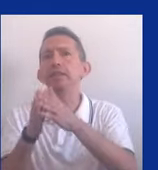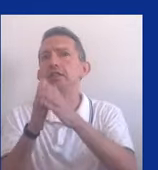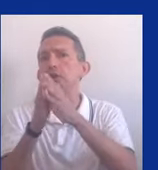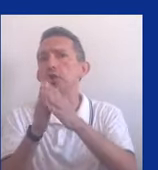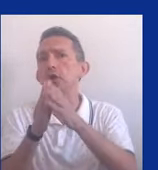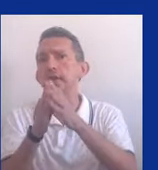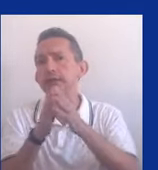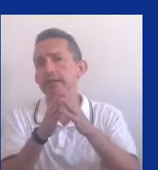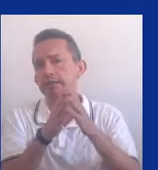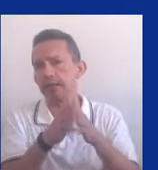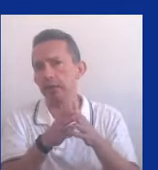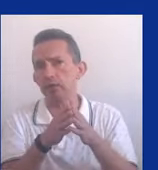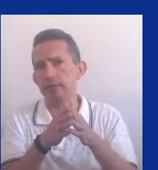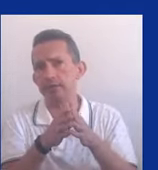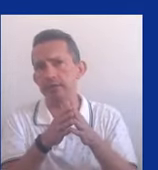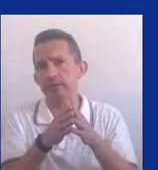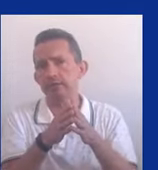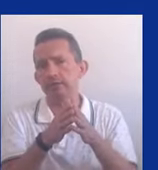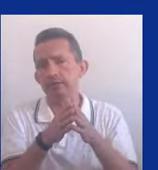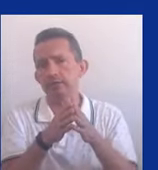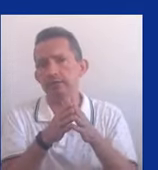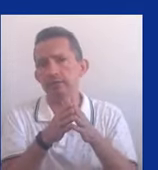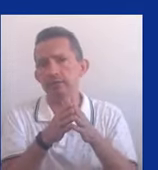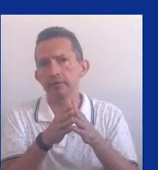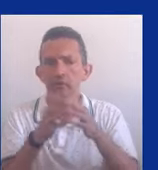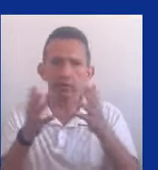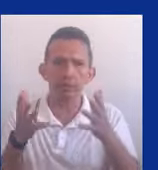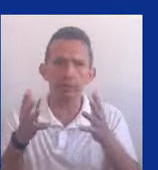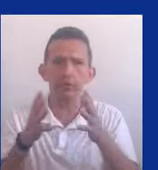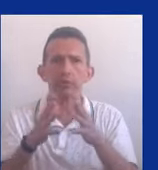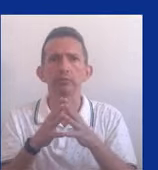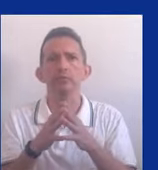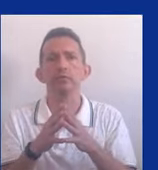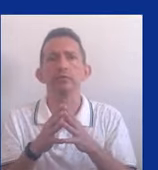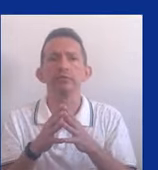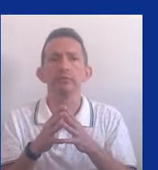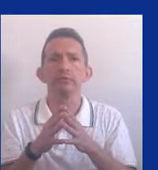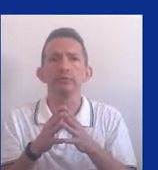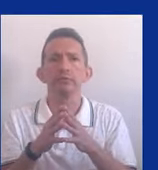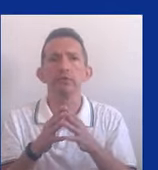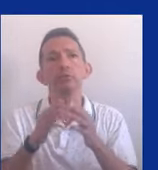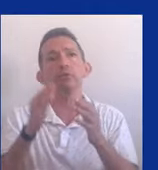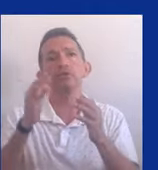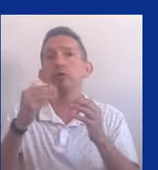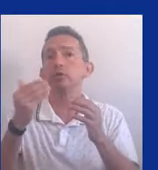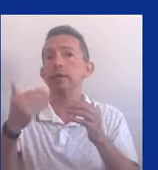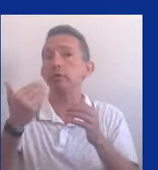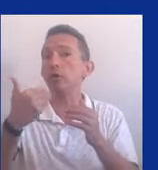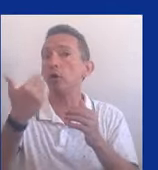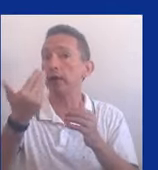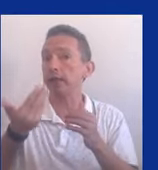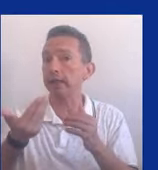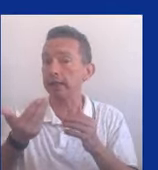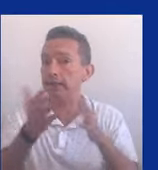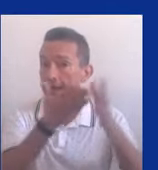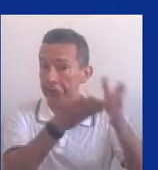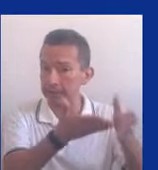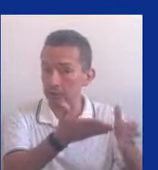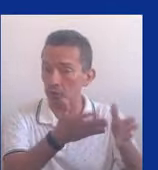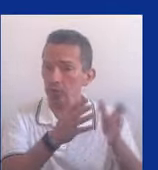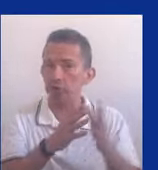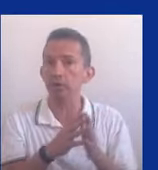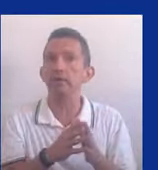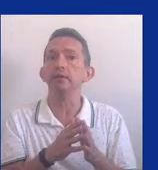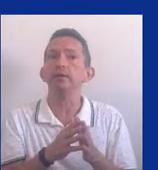é presente em todas as células, são os ribossomos. E o ribossomo é considerado uma organela